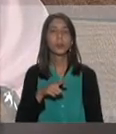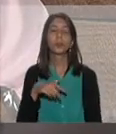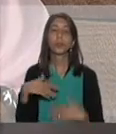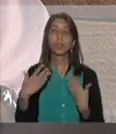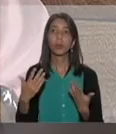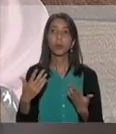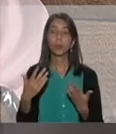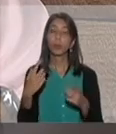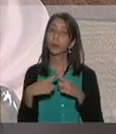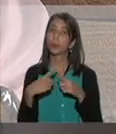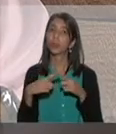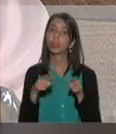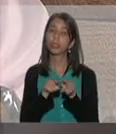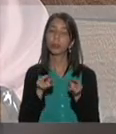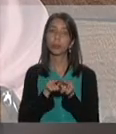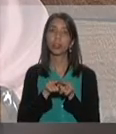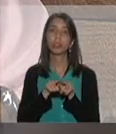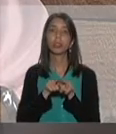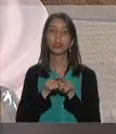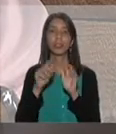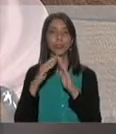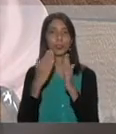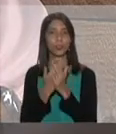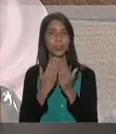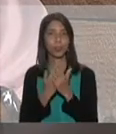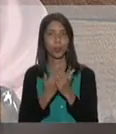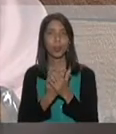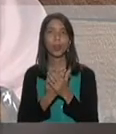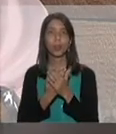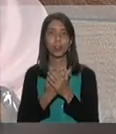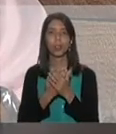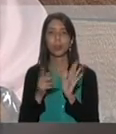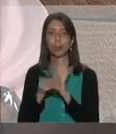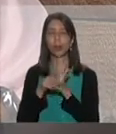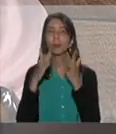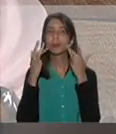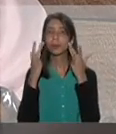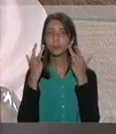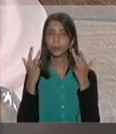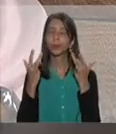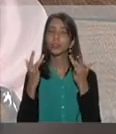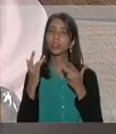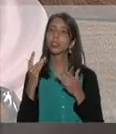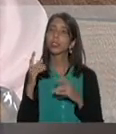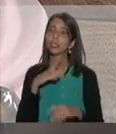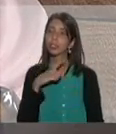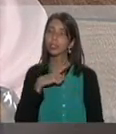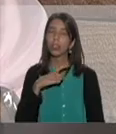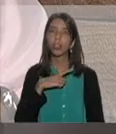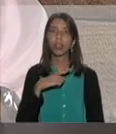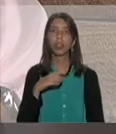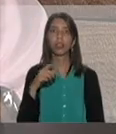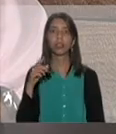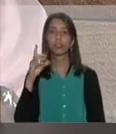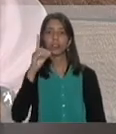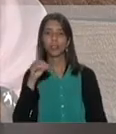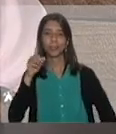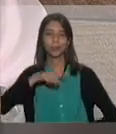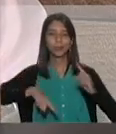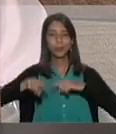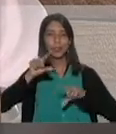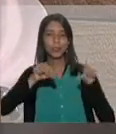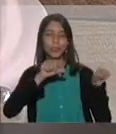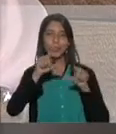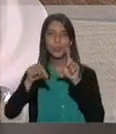Eu fui levado porque também estava numa escola, pseudo-escola de dramática, que era, na verdade, uma arregimentadora